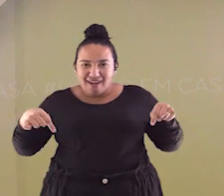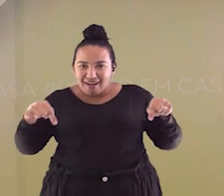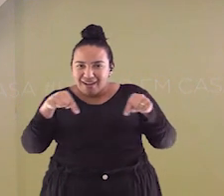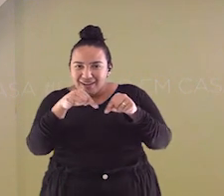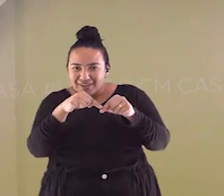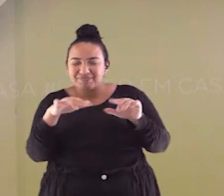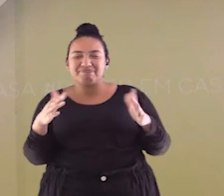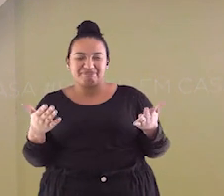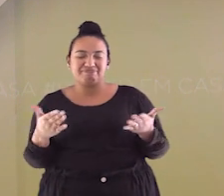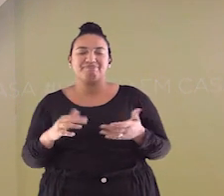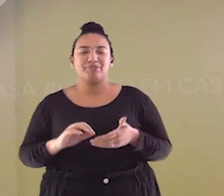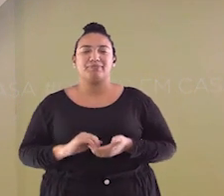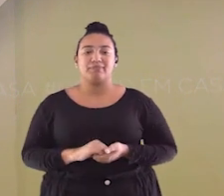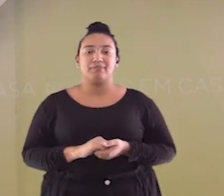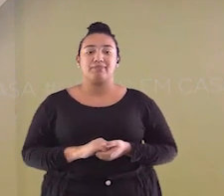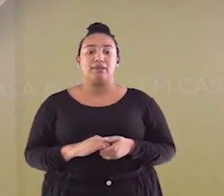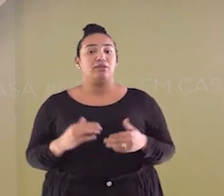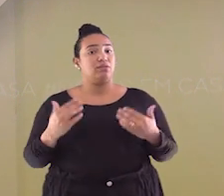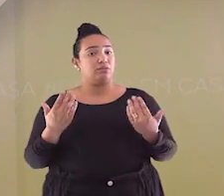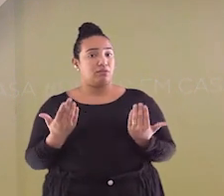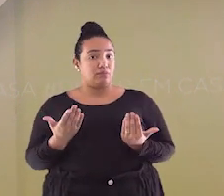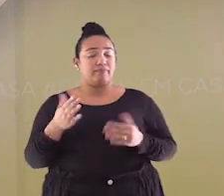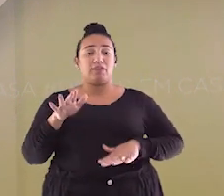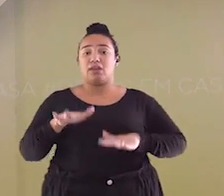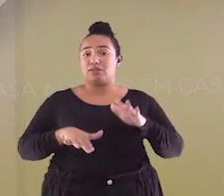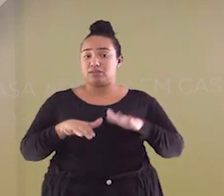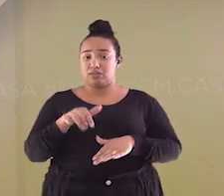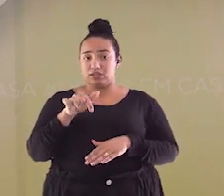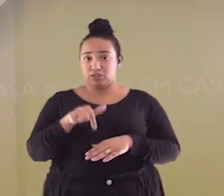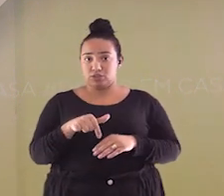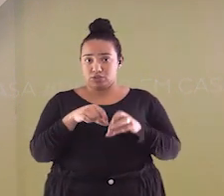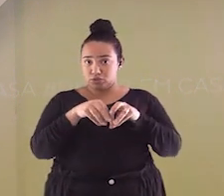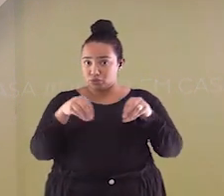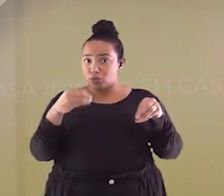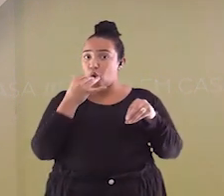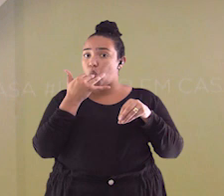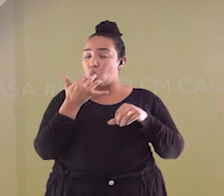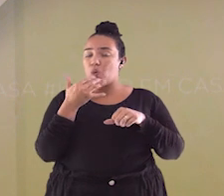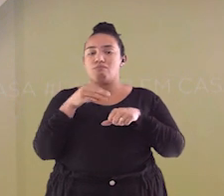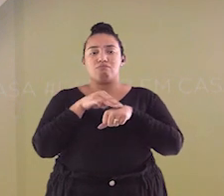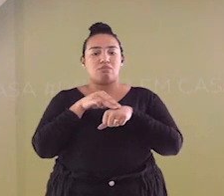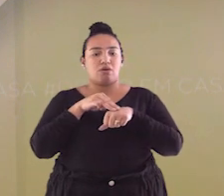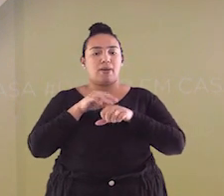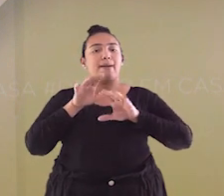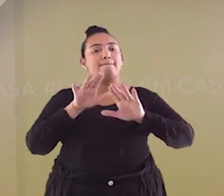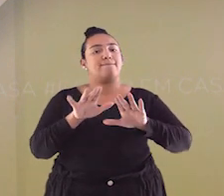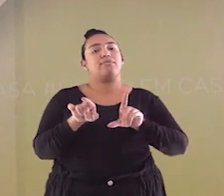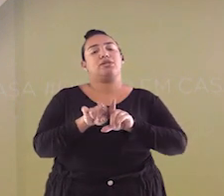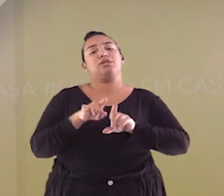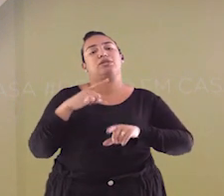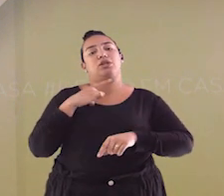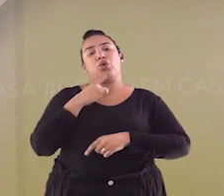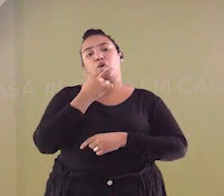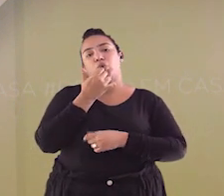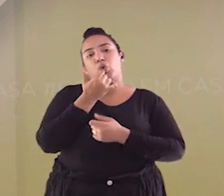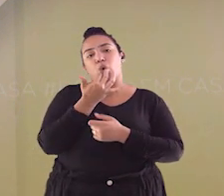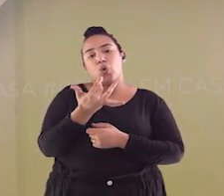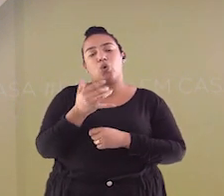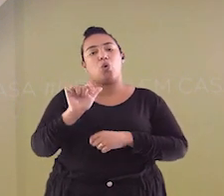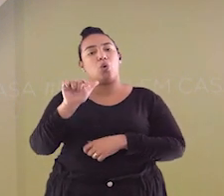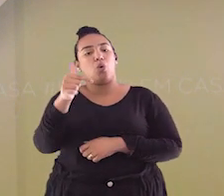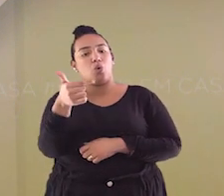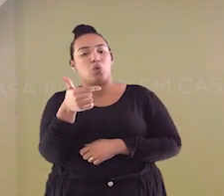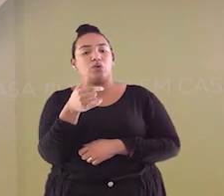nessa imagem. Geralmente, o solo argiloso é marrom, porém, existem outras cores de solo